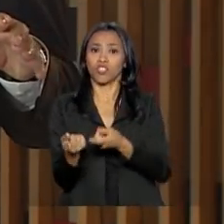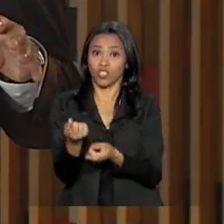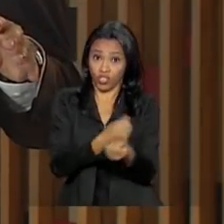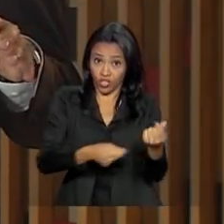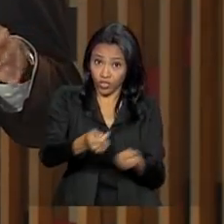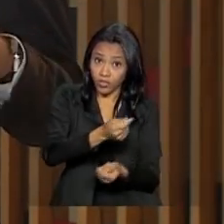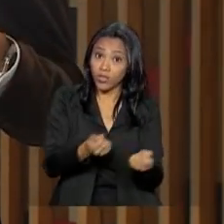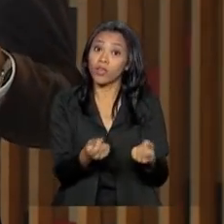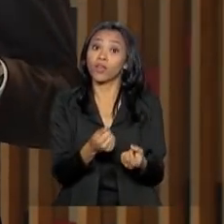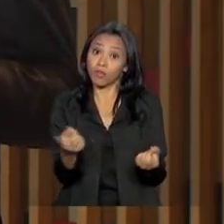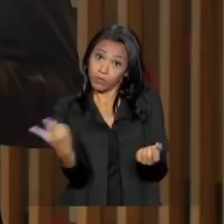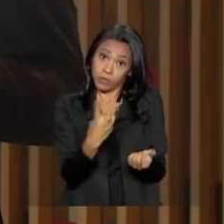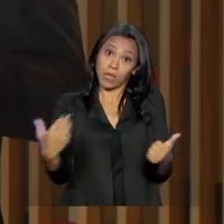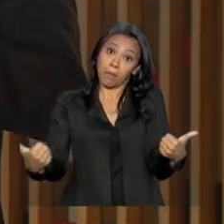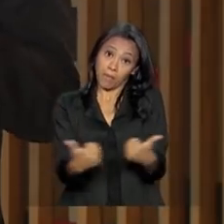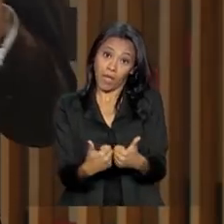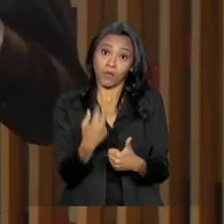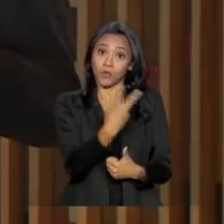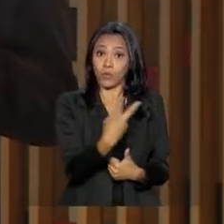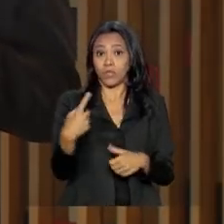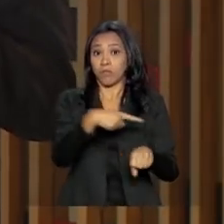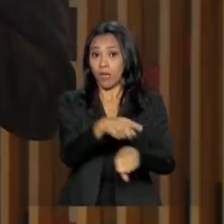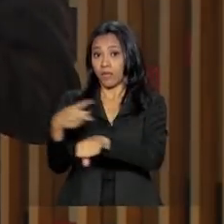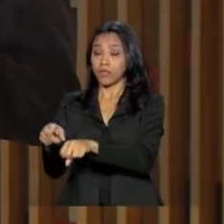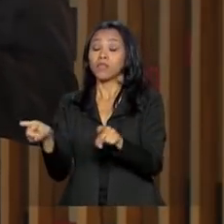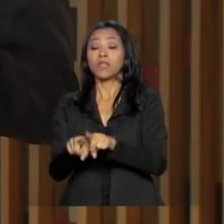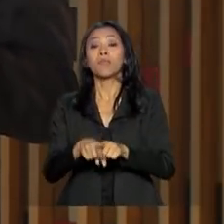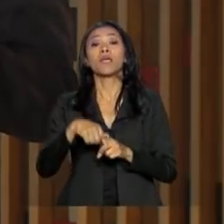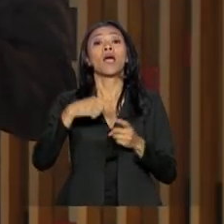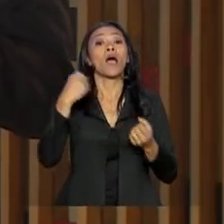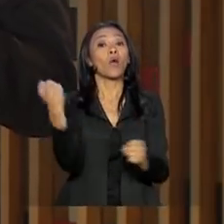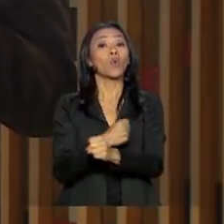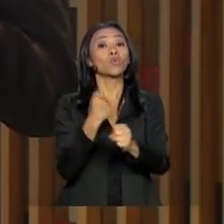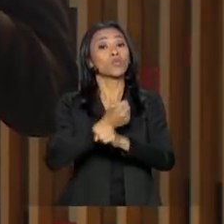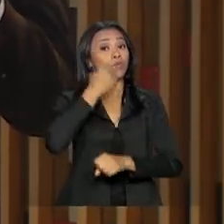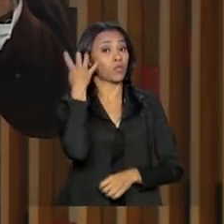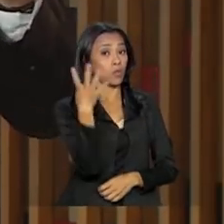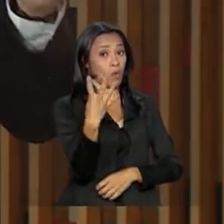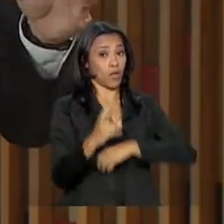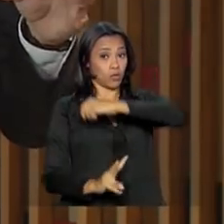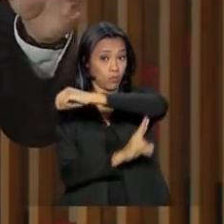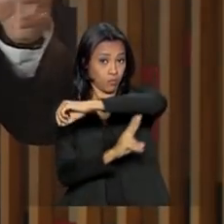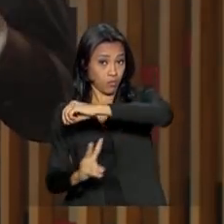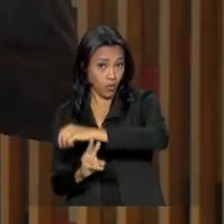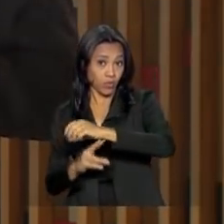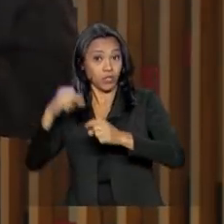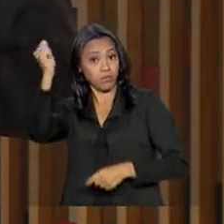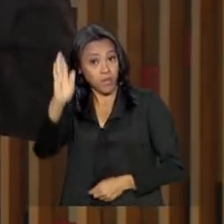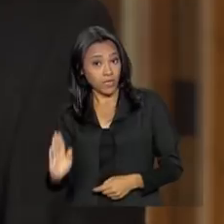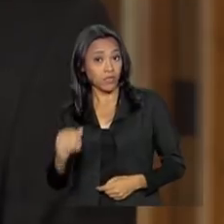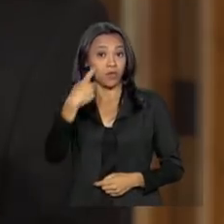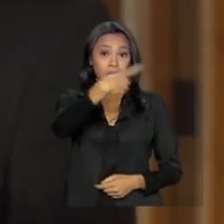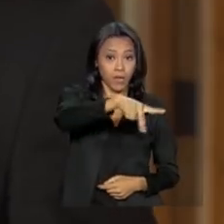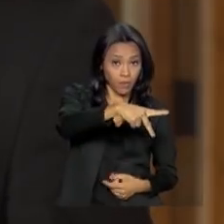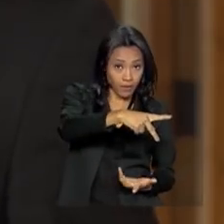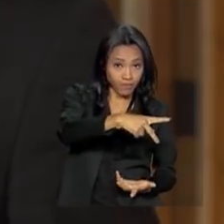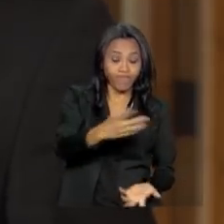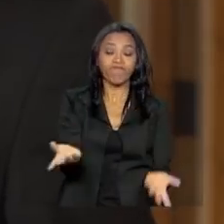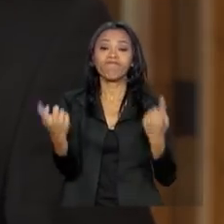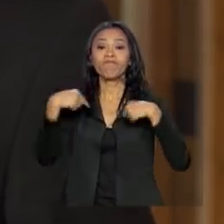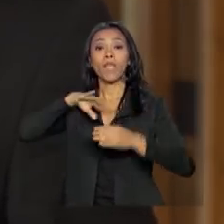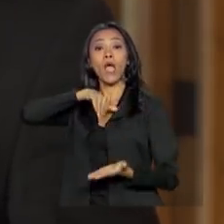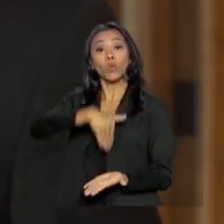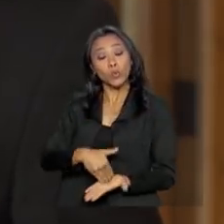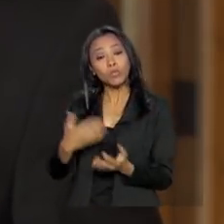fronteira entre os dois países e a construção de Quatro Pontes entre o Brasil e o Paraguai a última